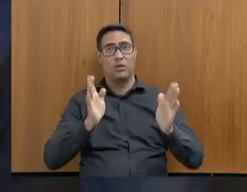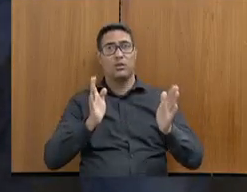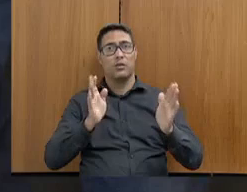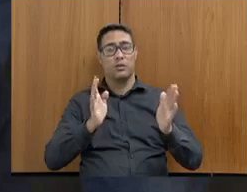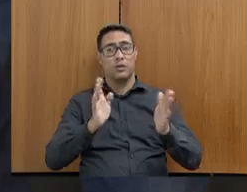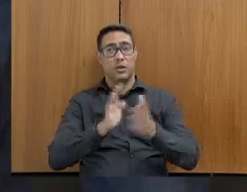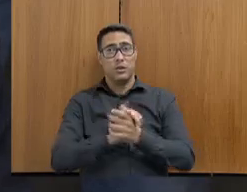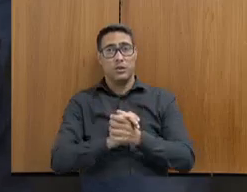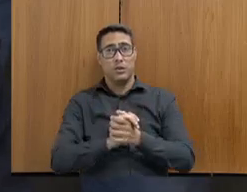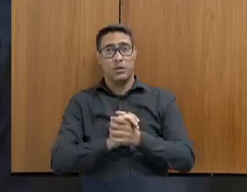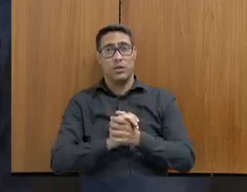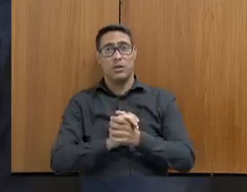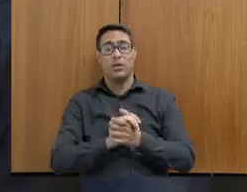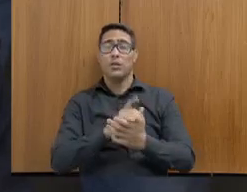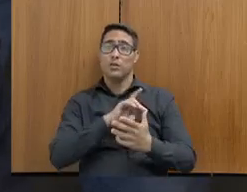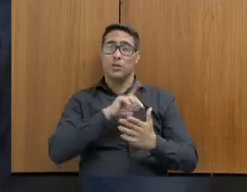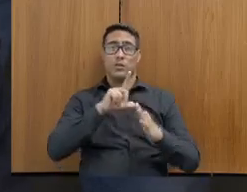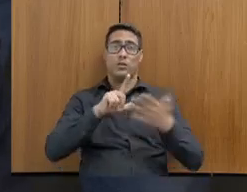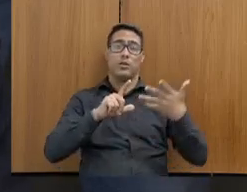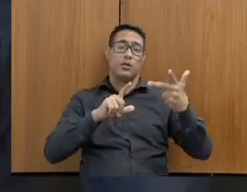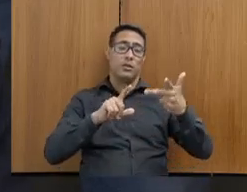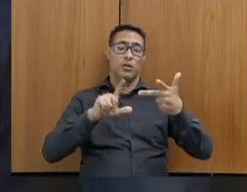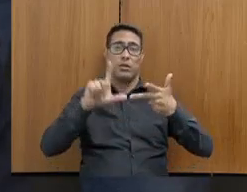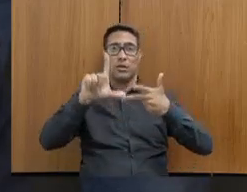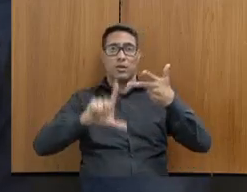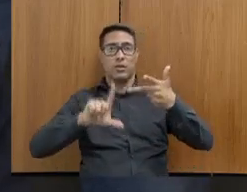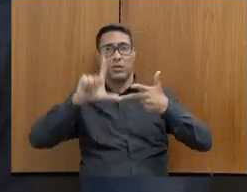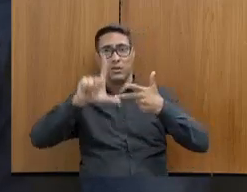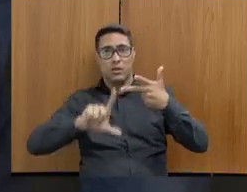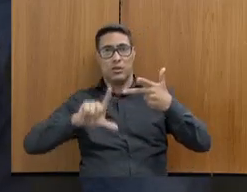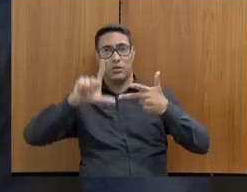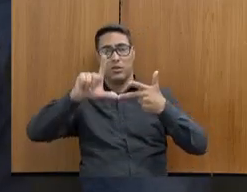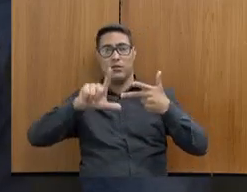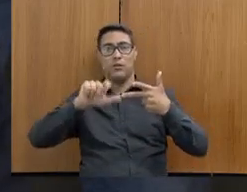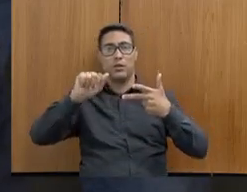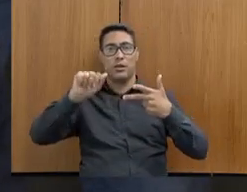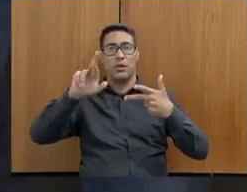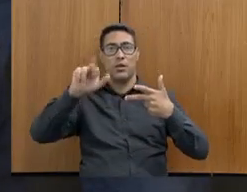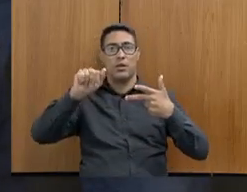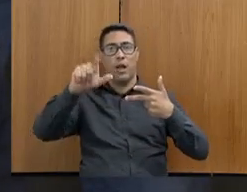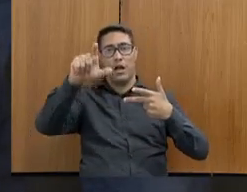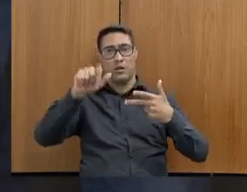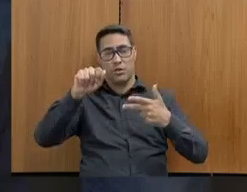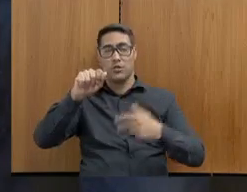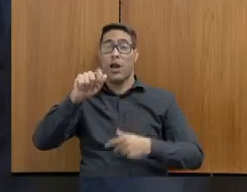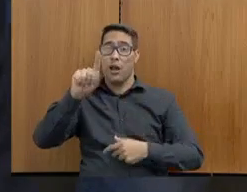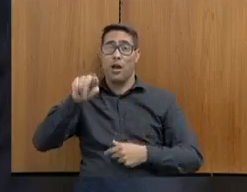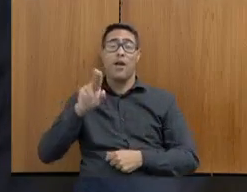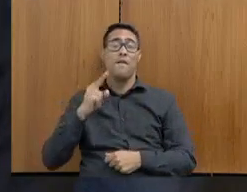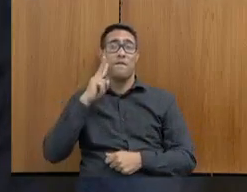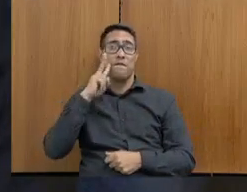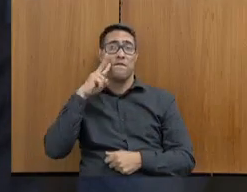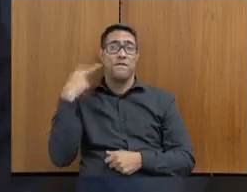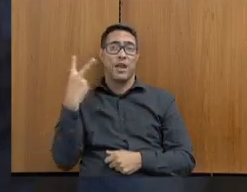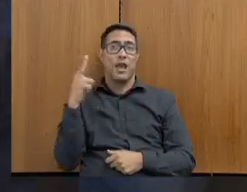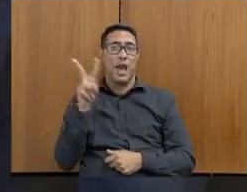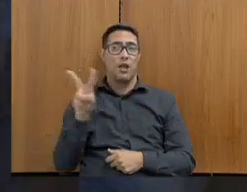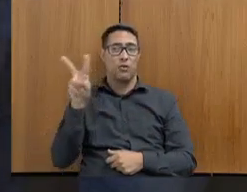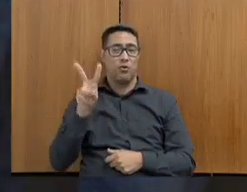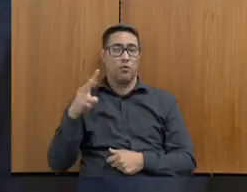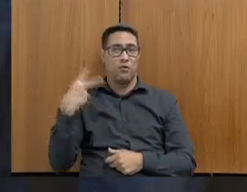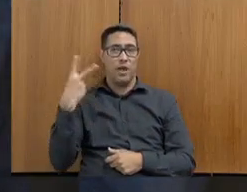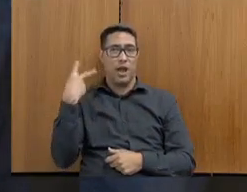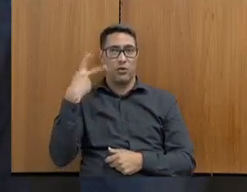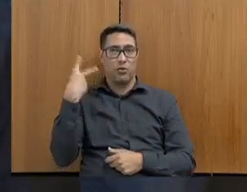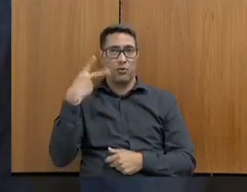é a cadeira no legislativo era chaense como vereador e estou tendo a oportunidade de estar aqui